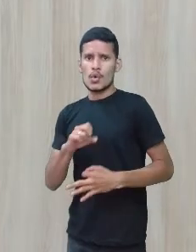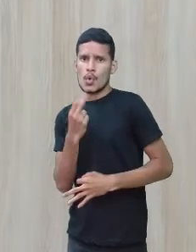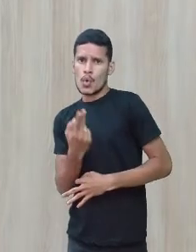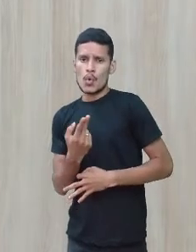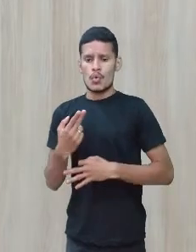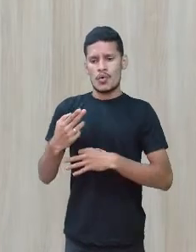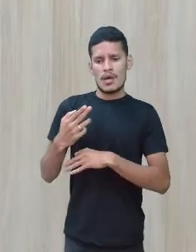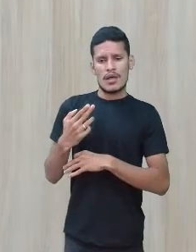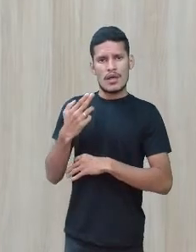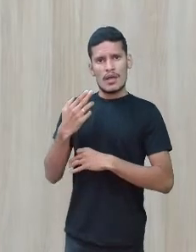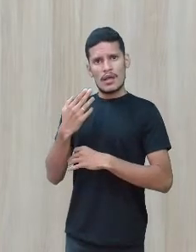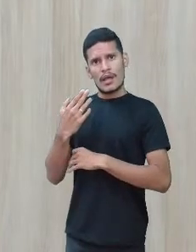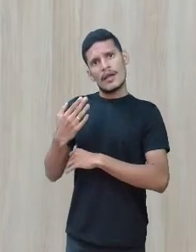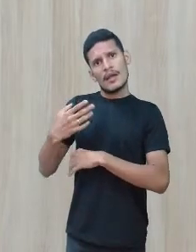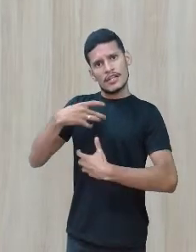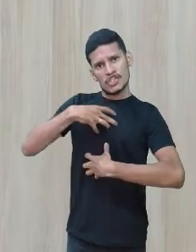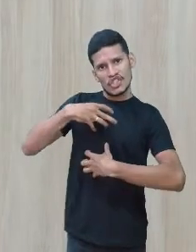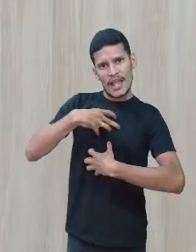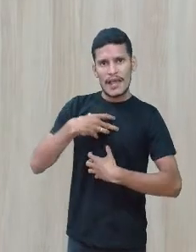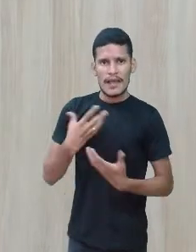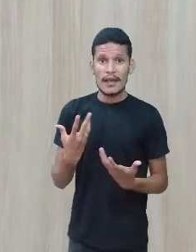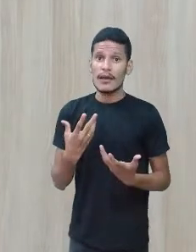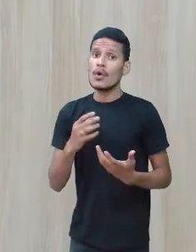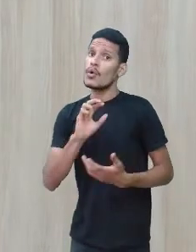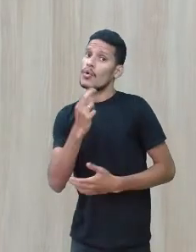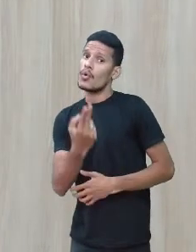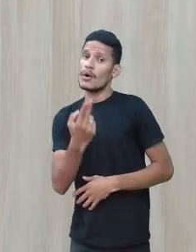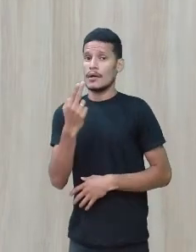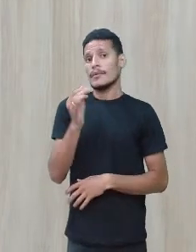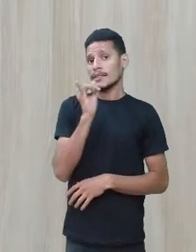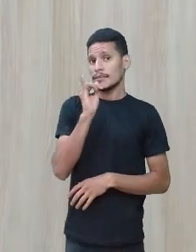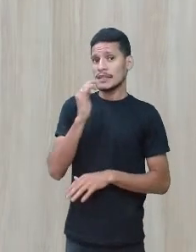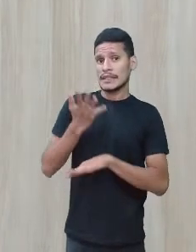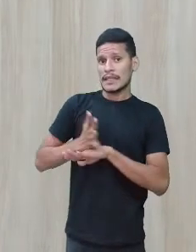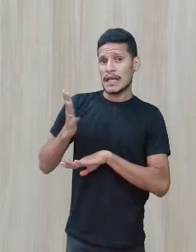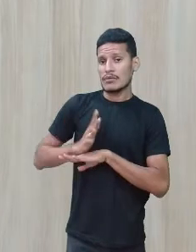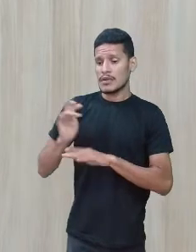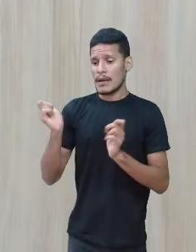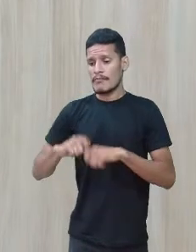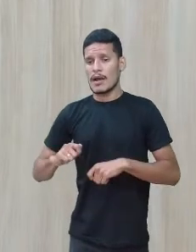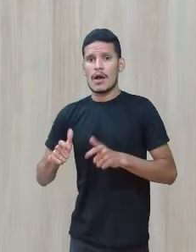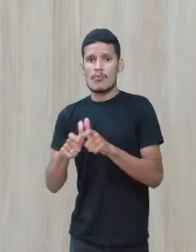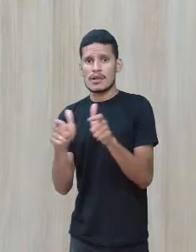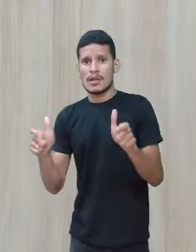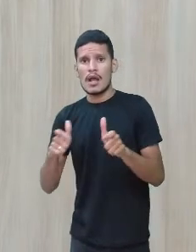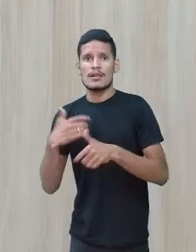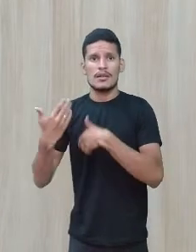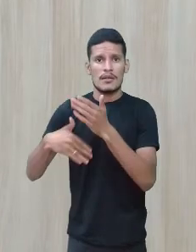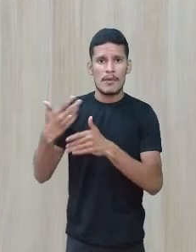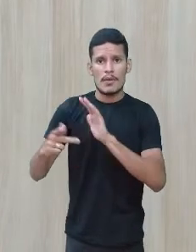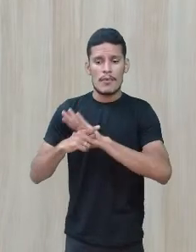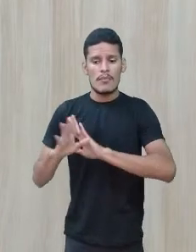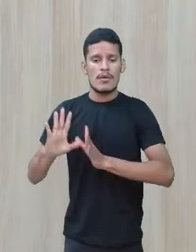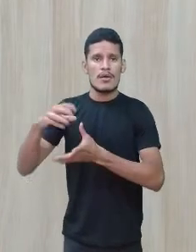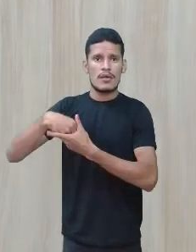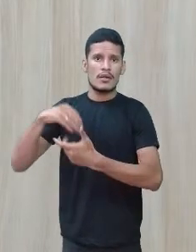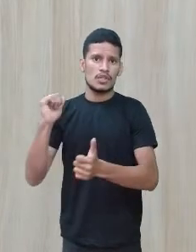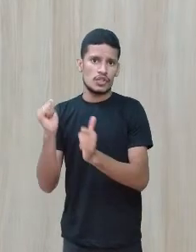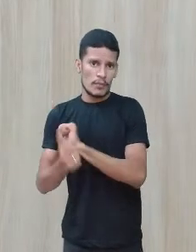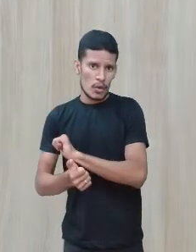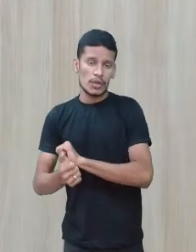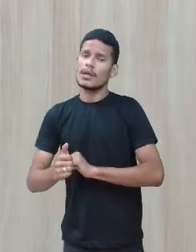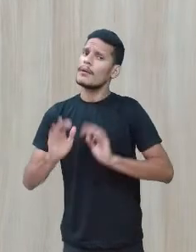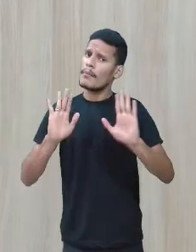estética, ou está lá treinando para aumentar o desempenho em relação ao esporte, ela pode